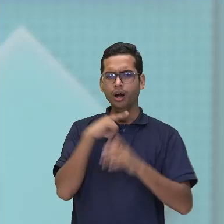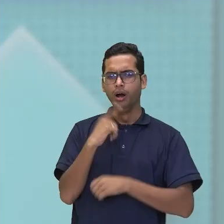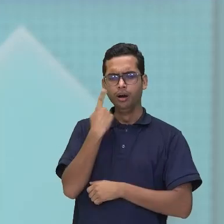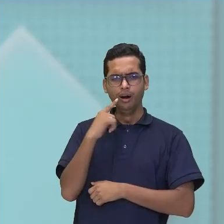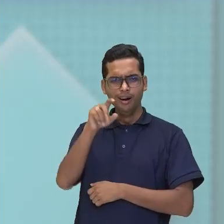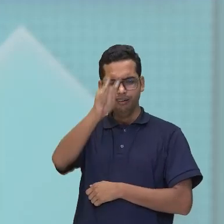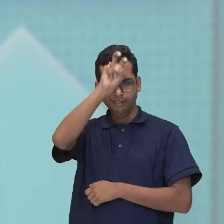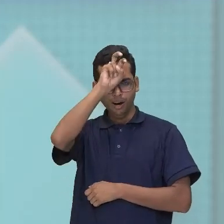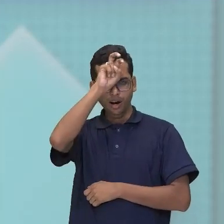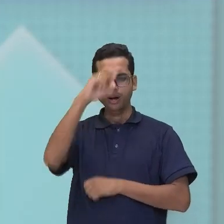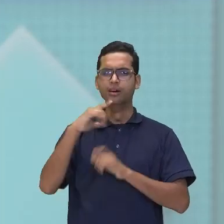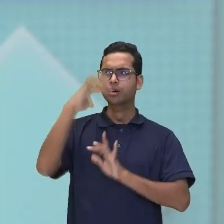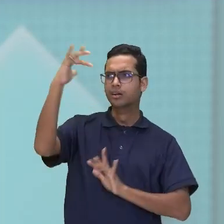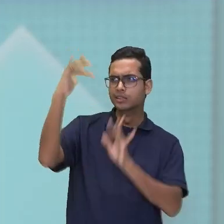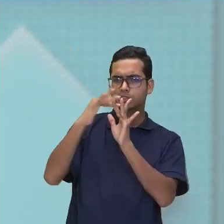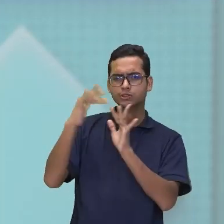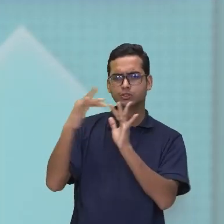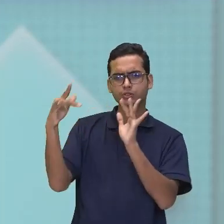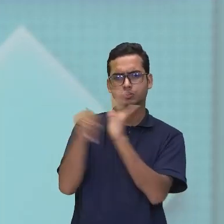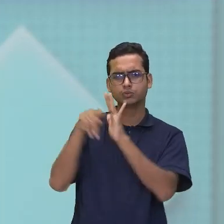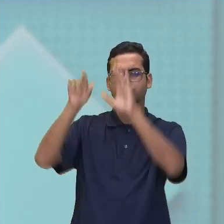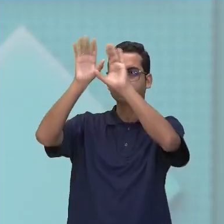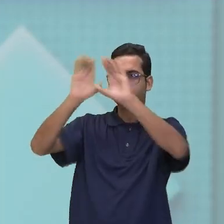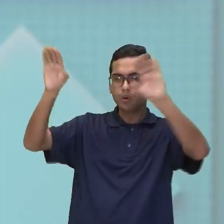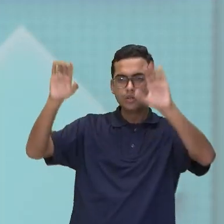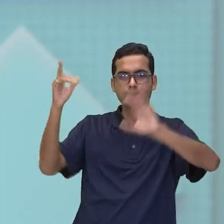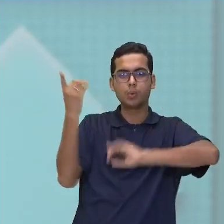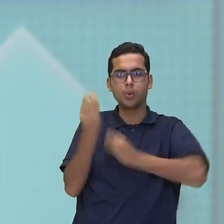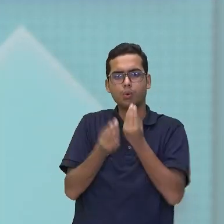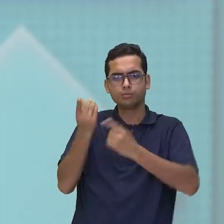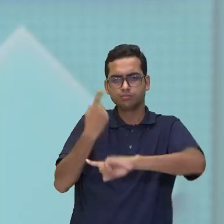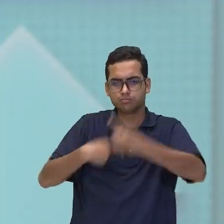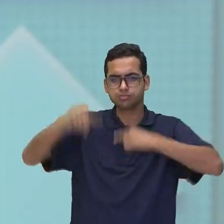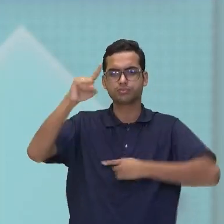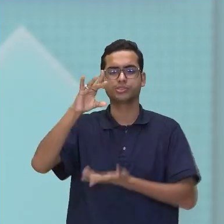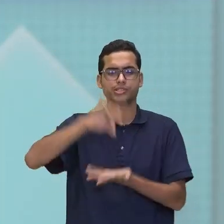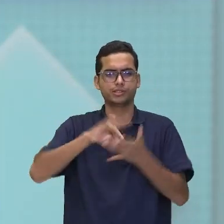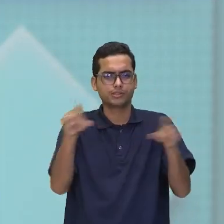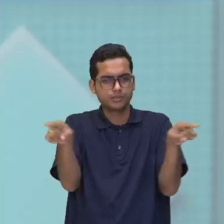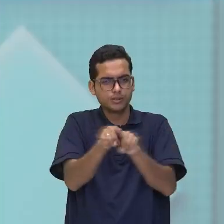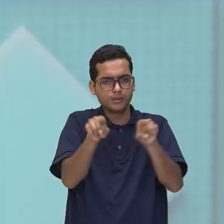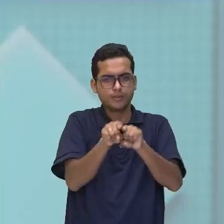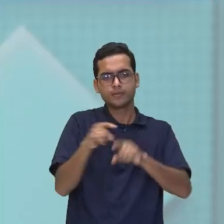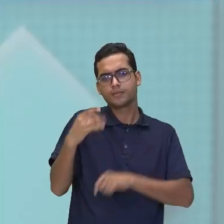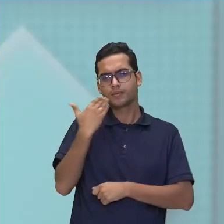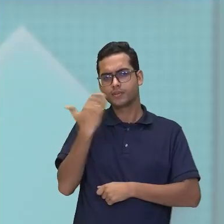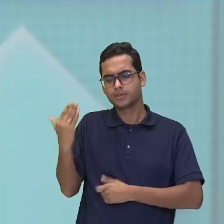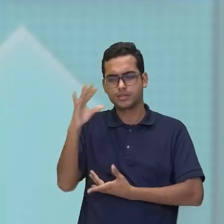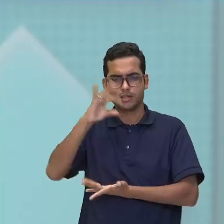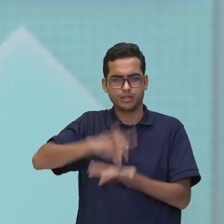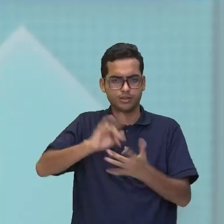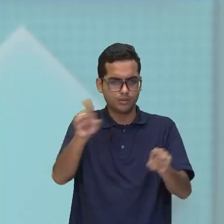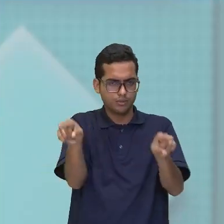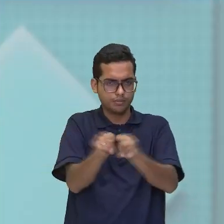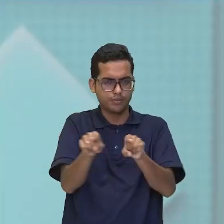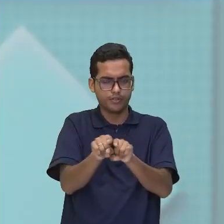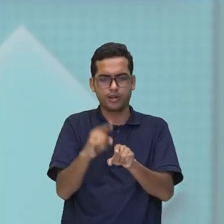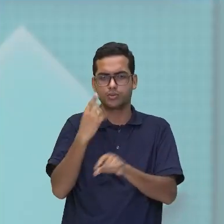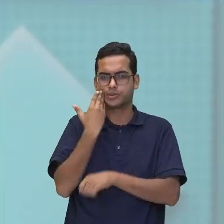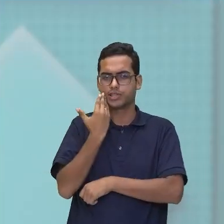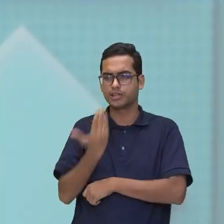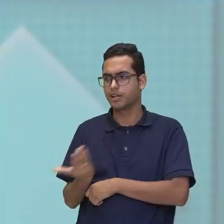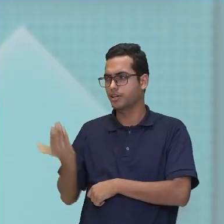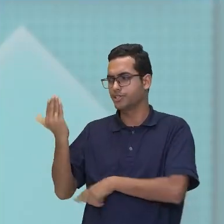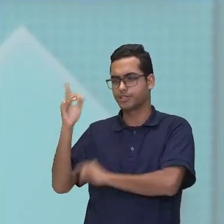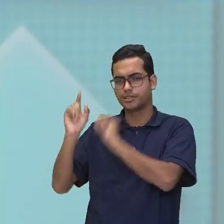ao céu. Então, é justamente isso, né? Chegar mais próximo do céu. A pirâmide mais antiga